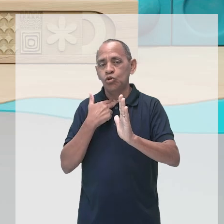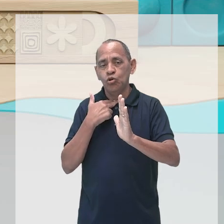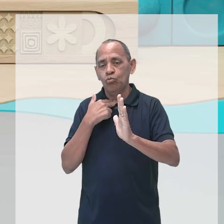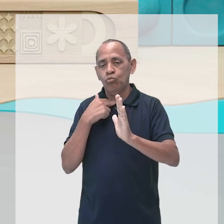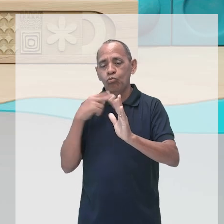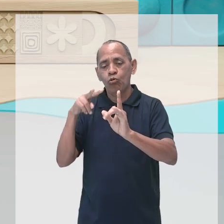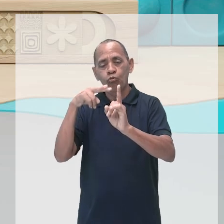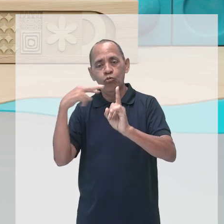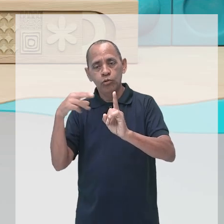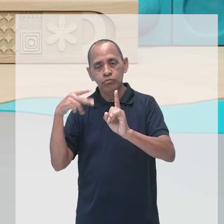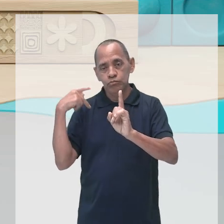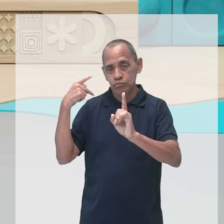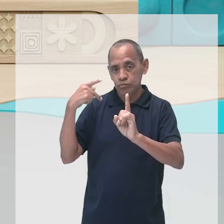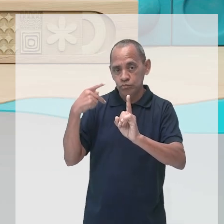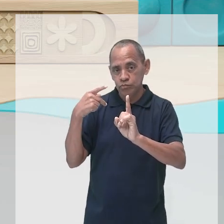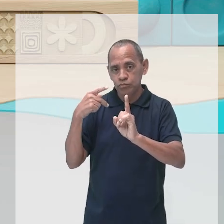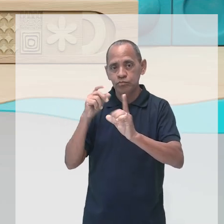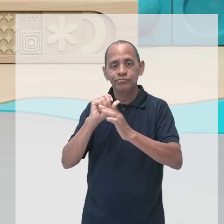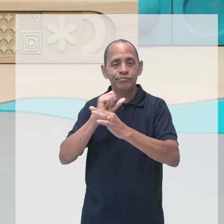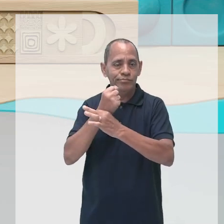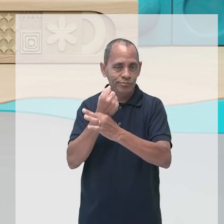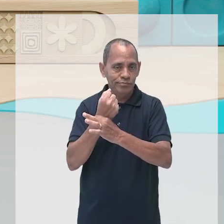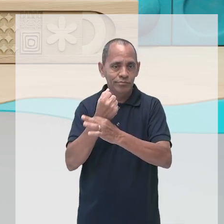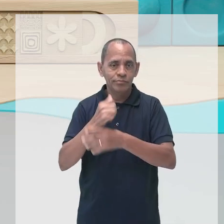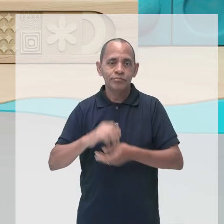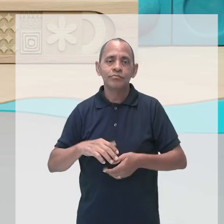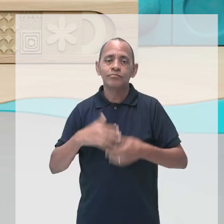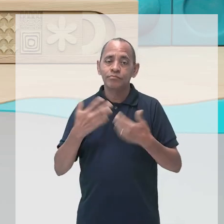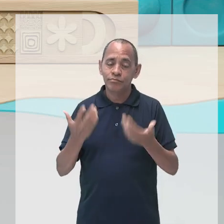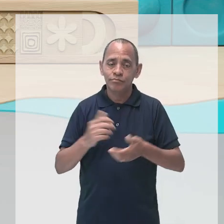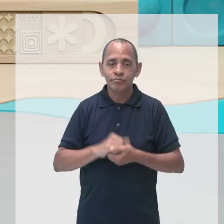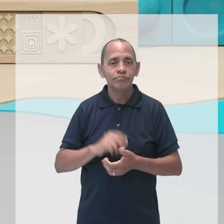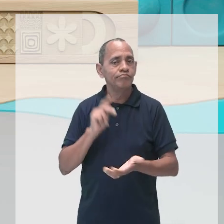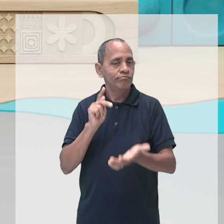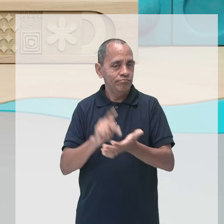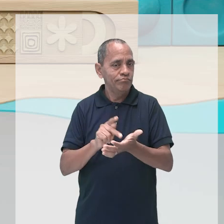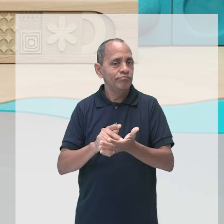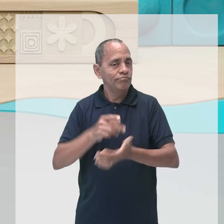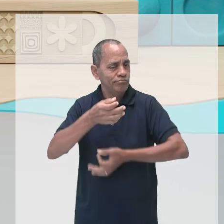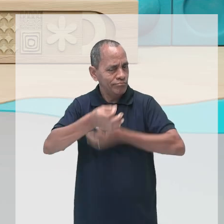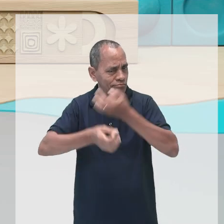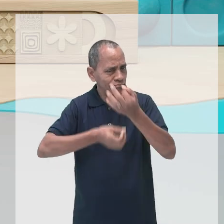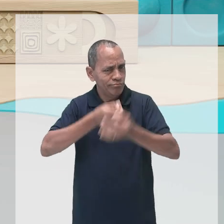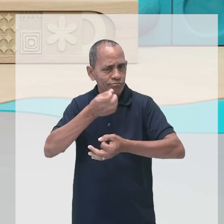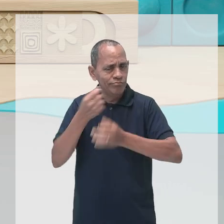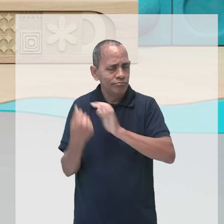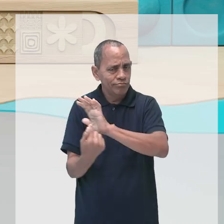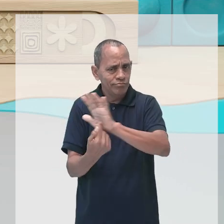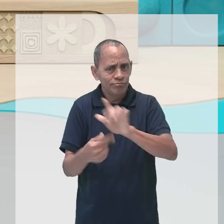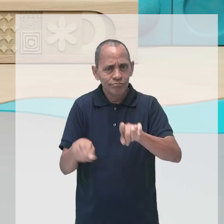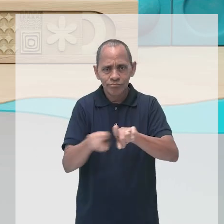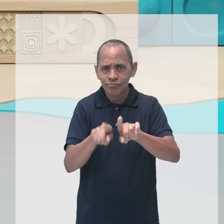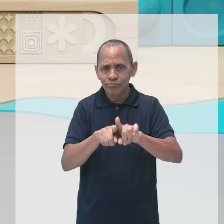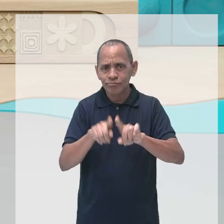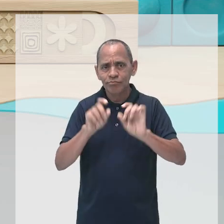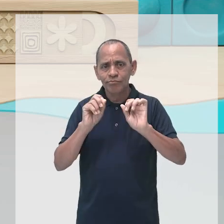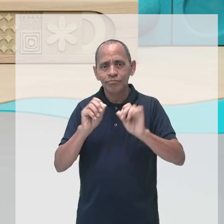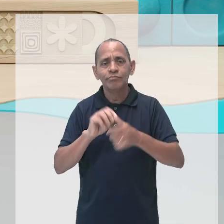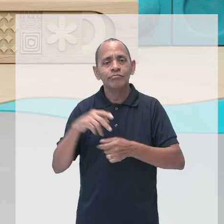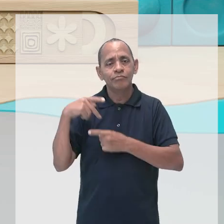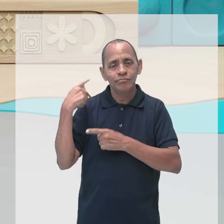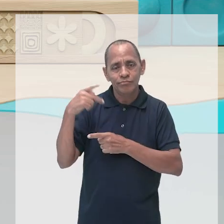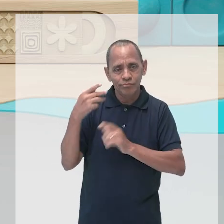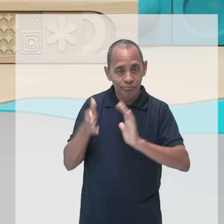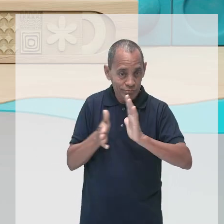como uma política de segurança. E, claro, ele vai argumentar, vai mostrar que essa política,